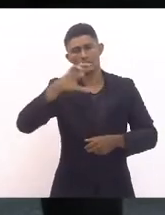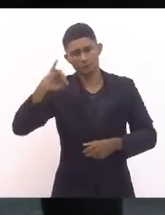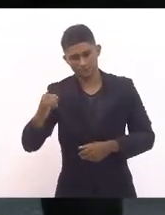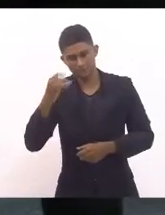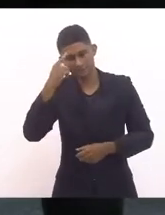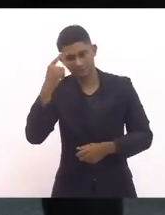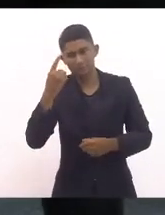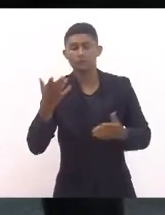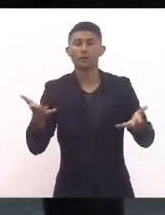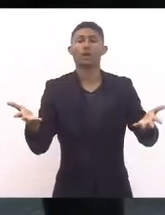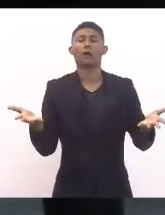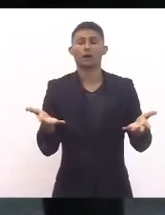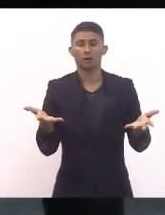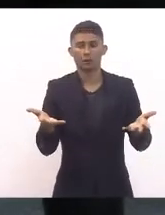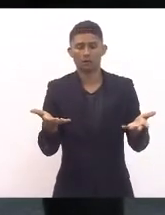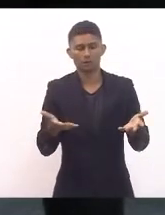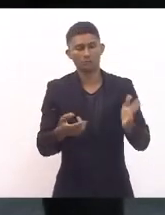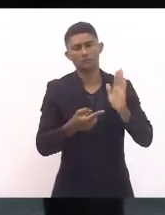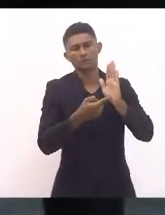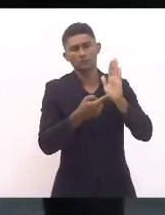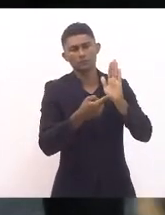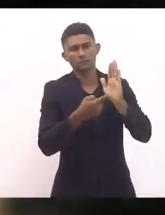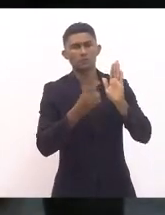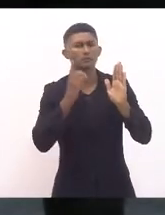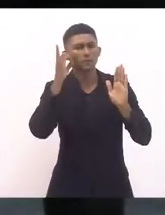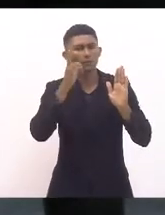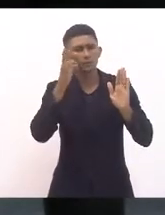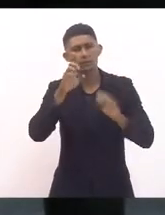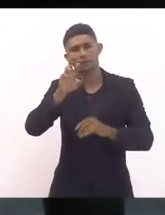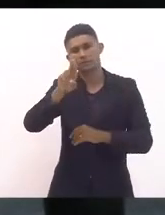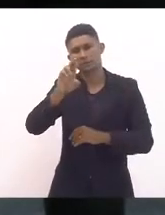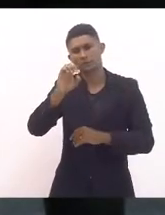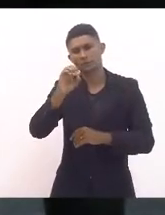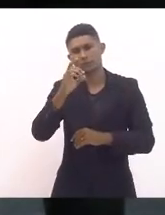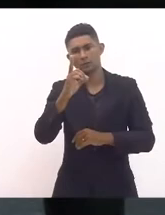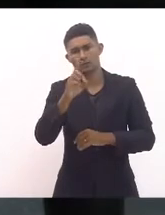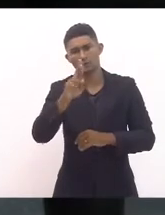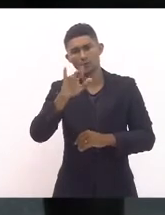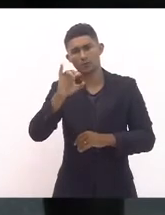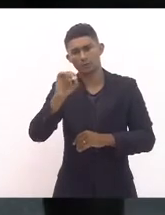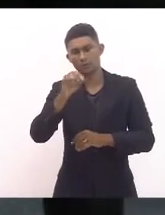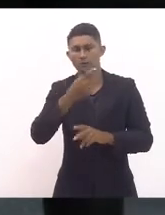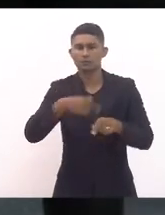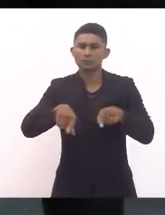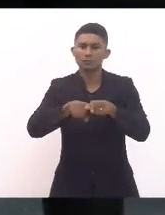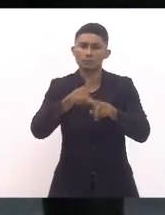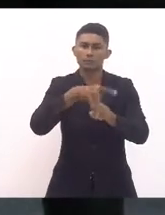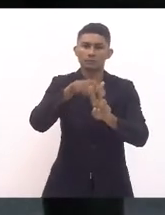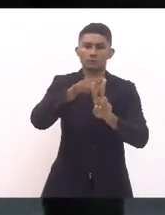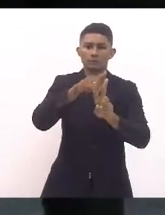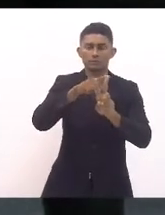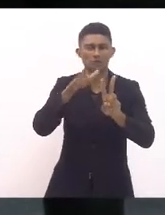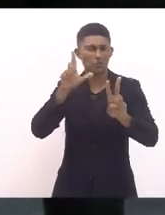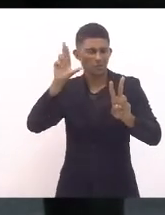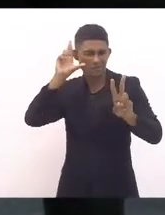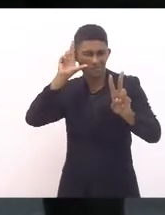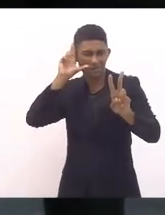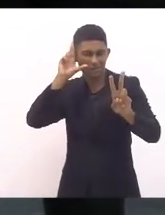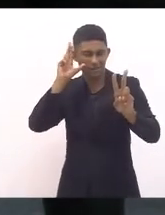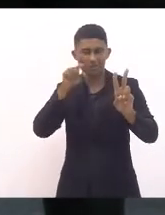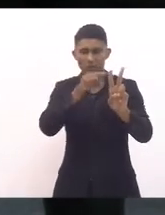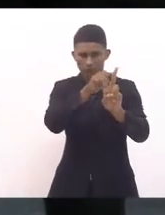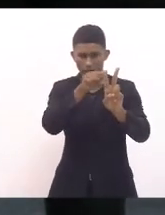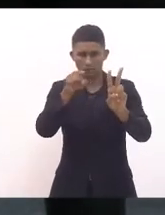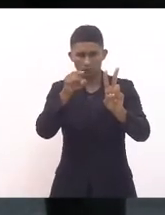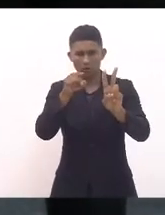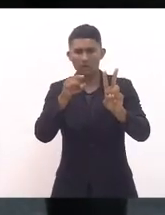E agora, os deputados Rodrigo Amorim e o Rosenberg Reis apresentam no